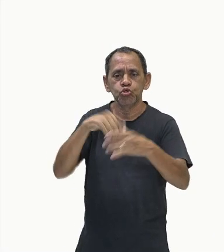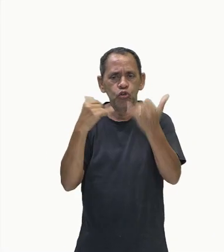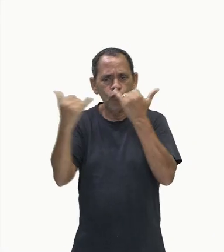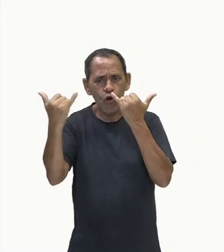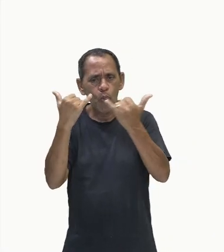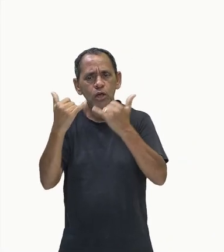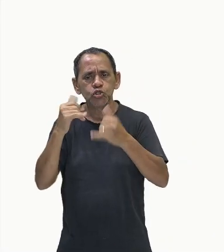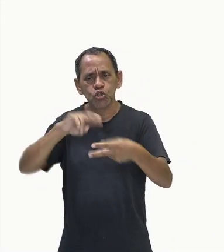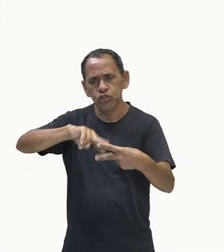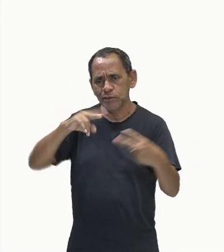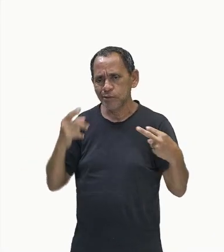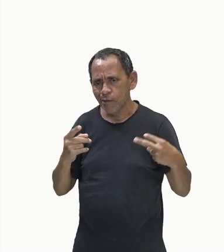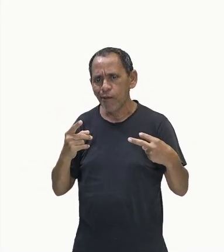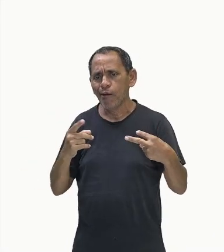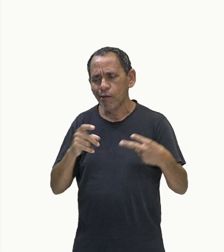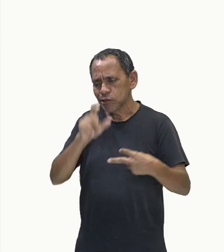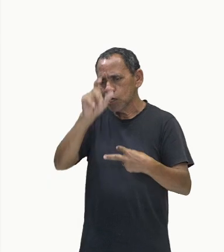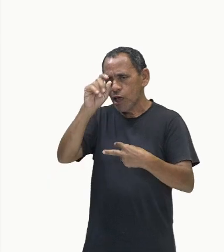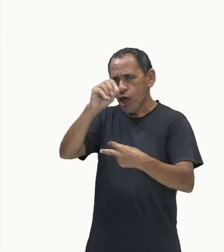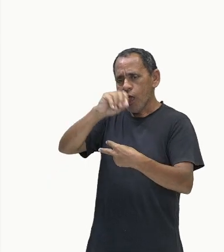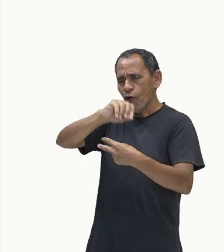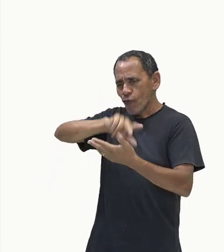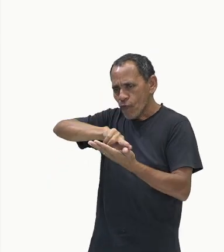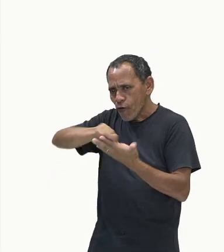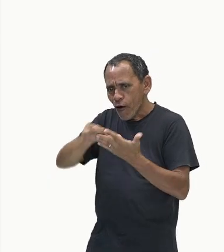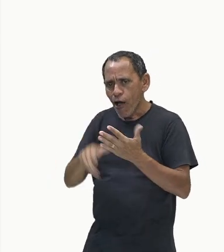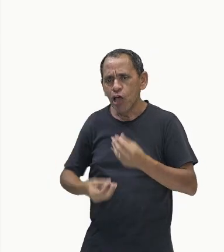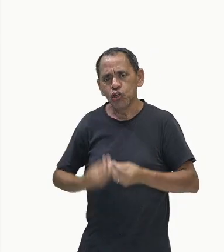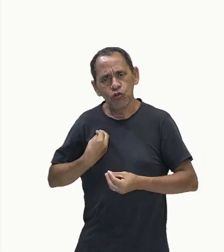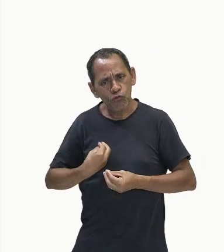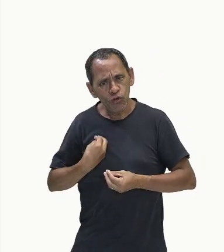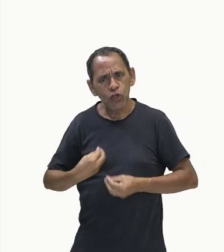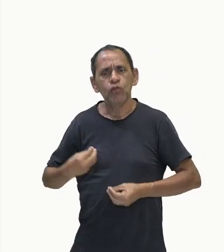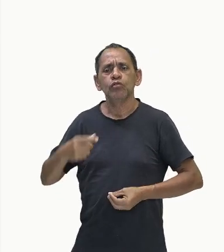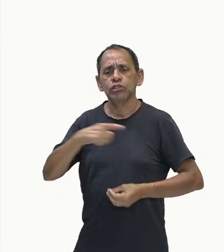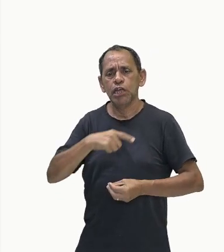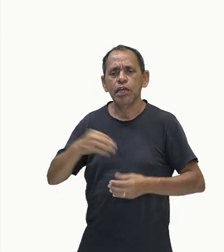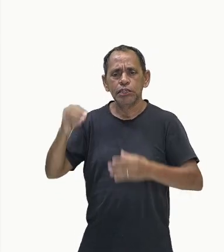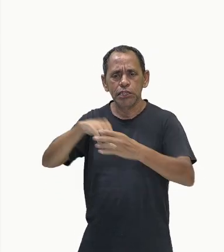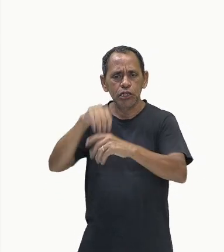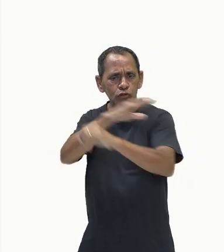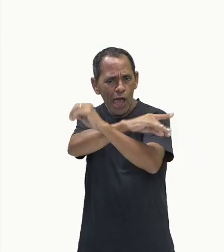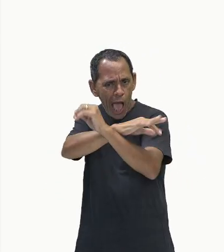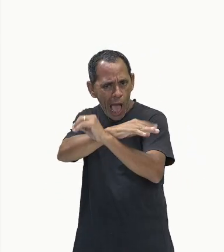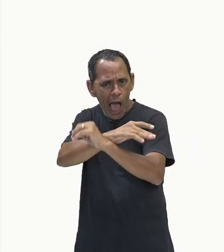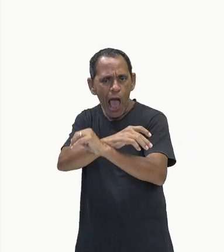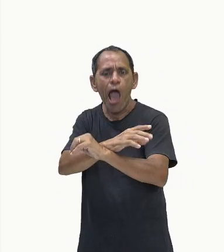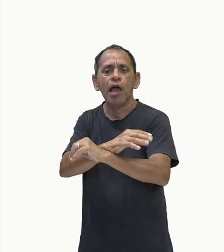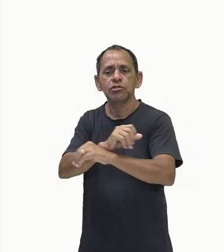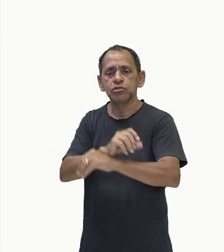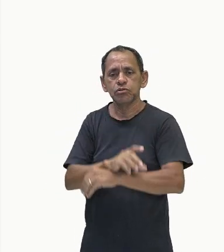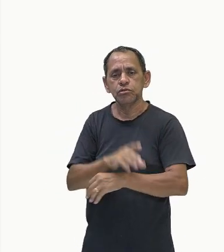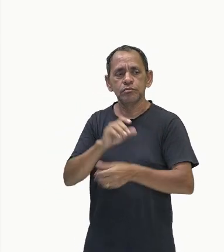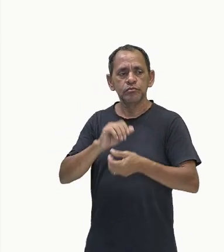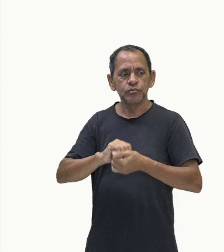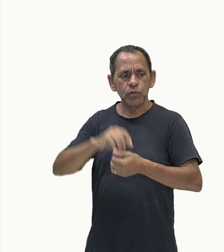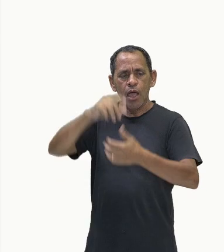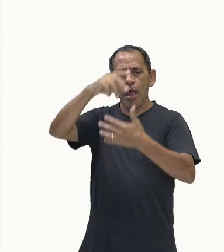informações genéticas de um ser vivo composto por ácido desoxirribonucleico, que